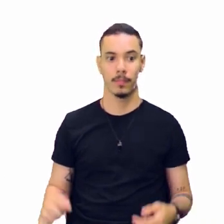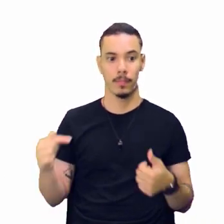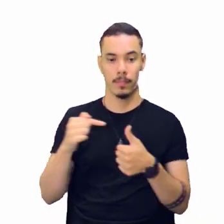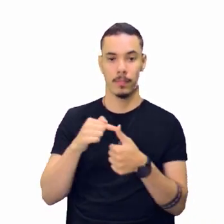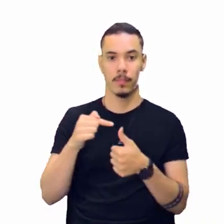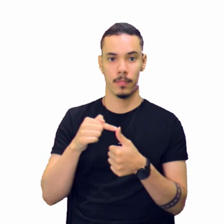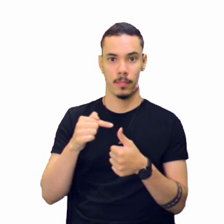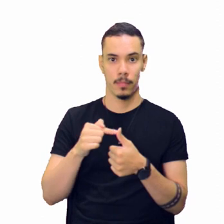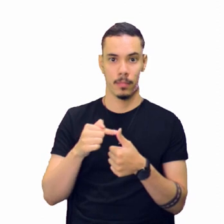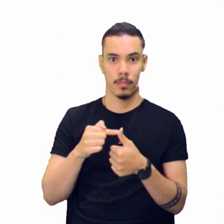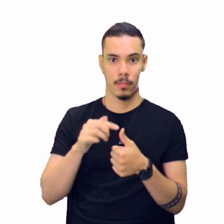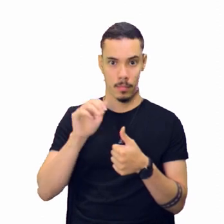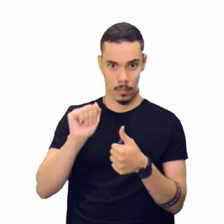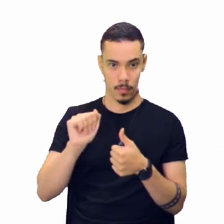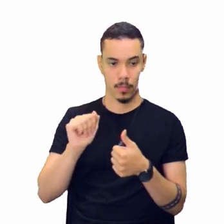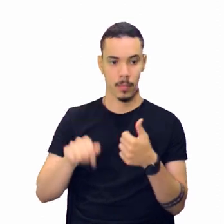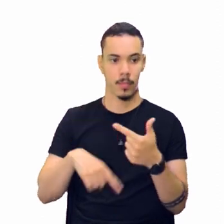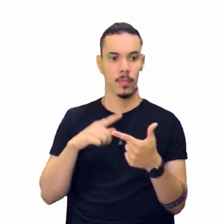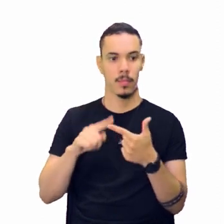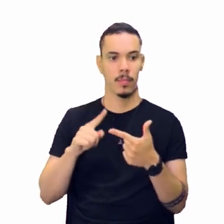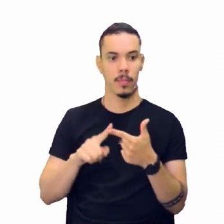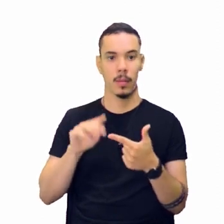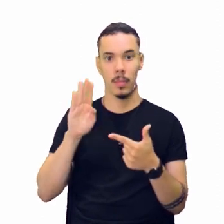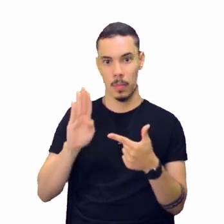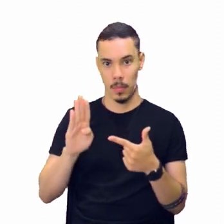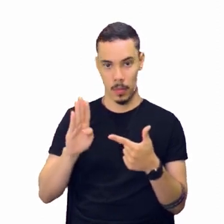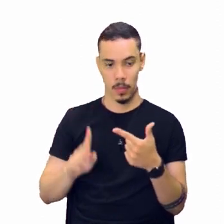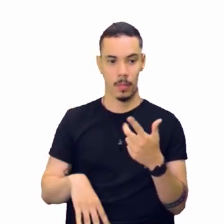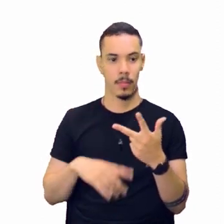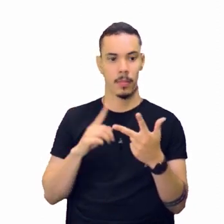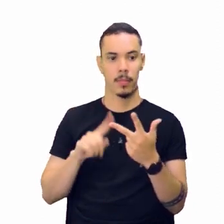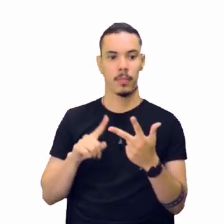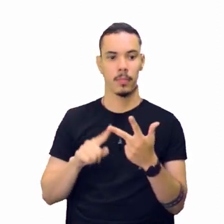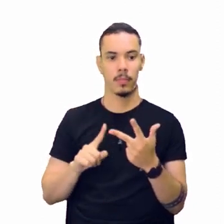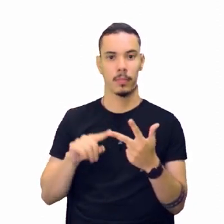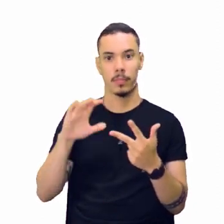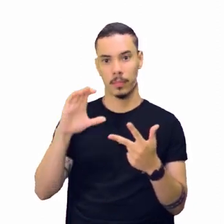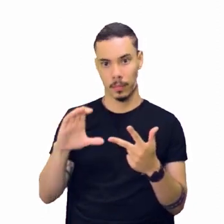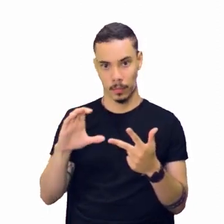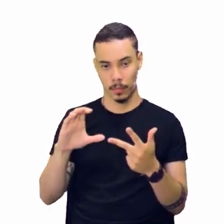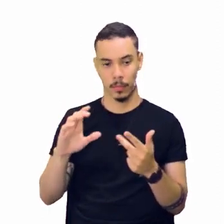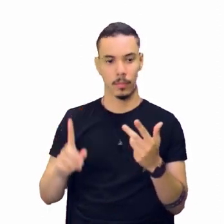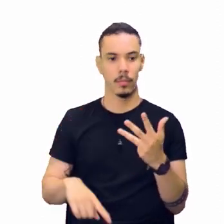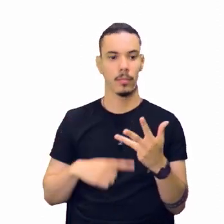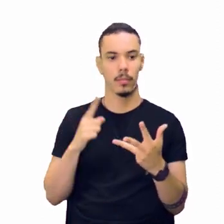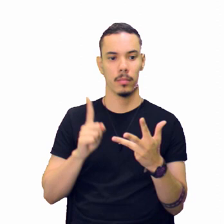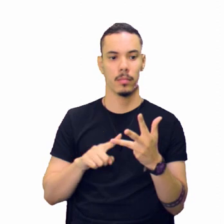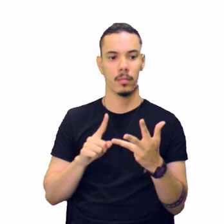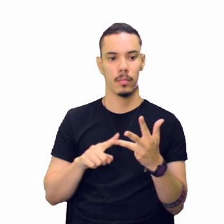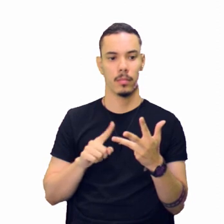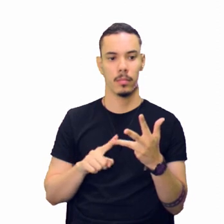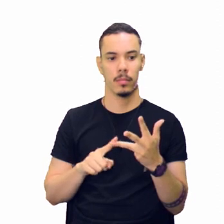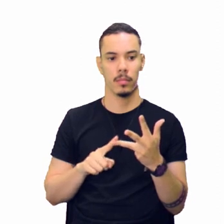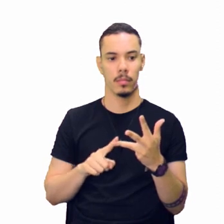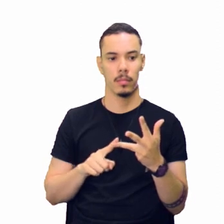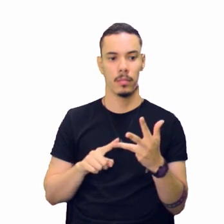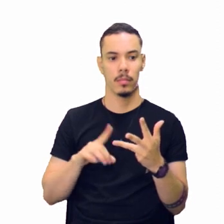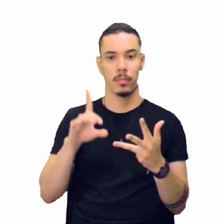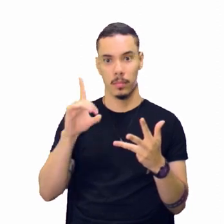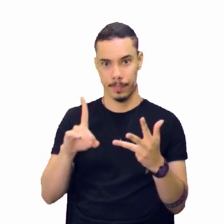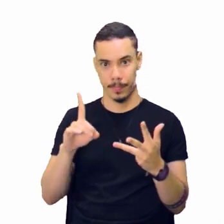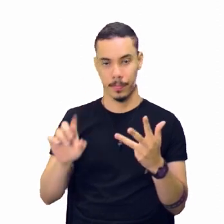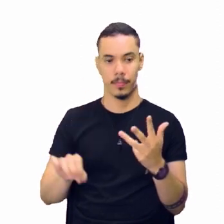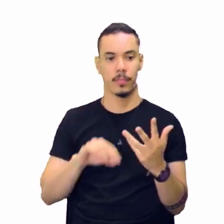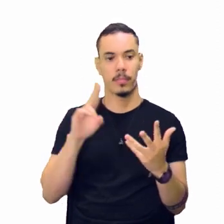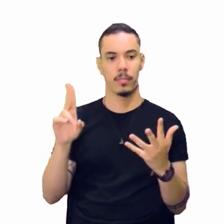A, através. B, ápice. C, explicável. D,